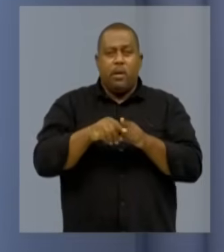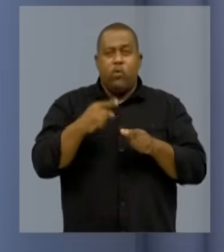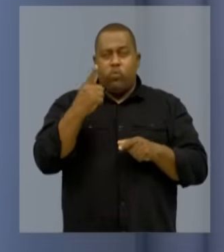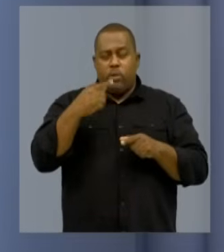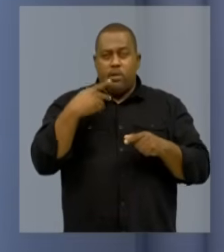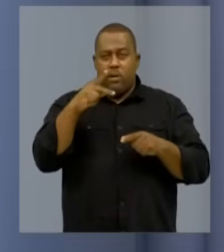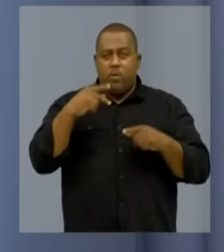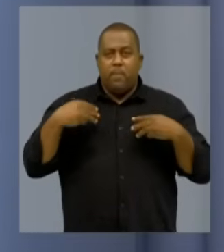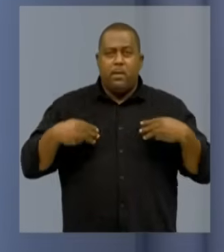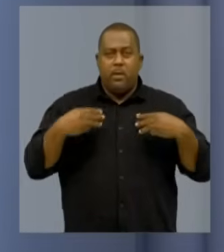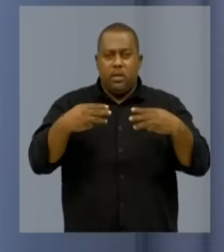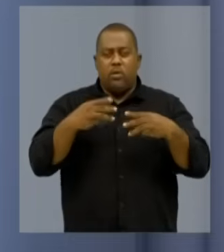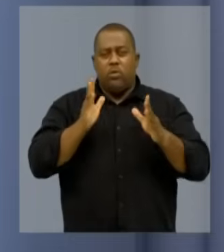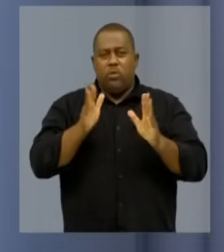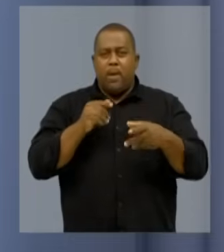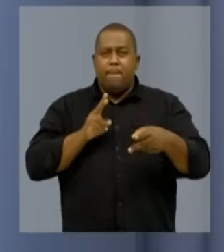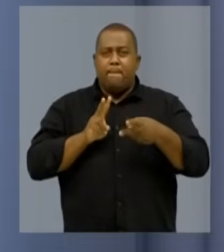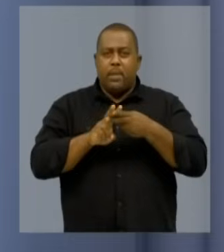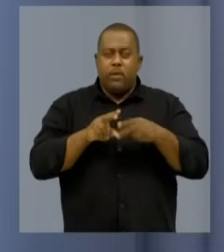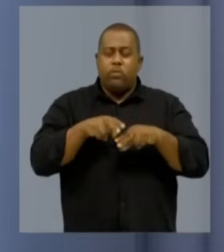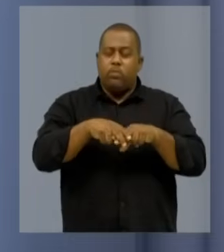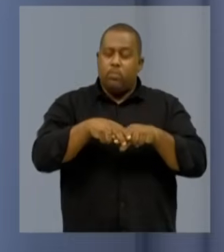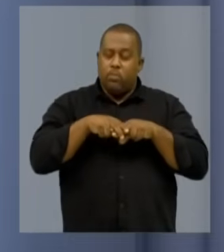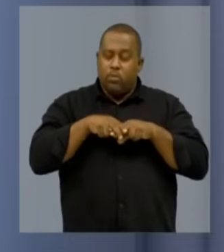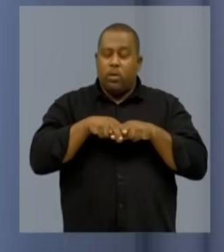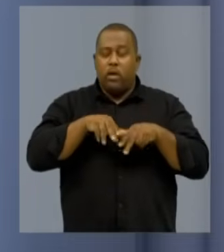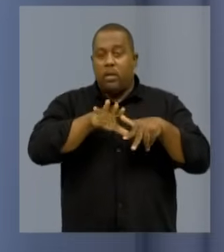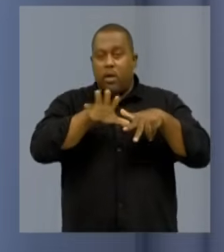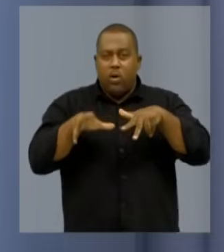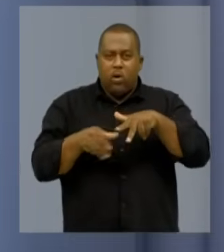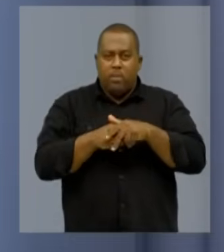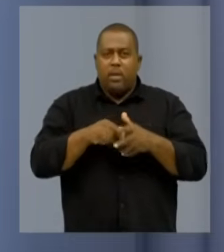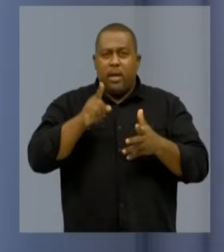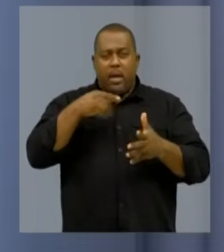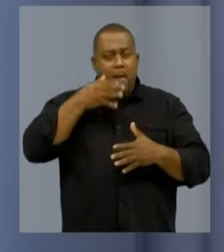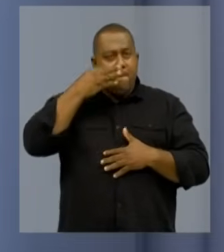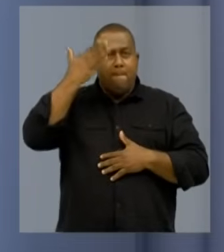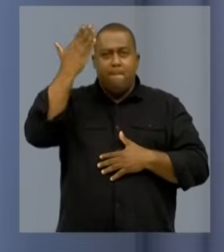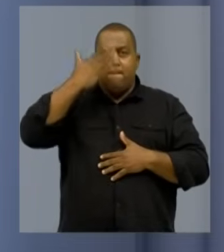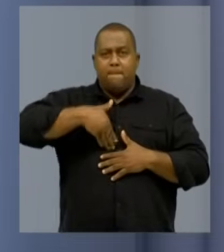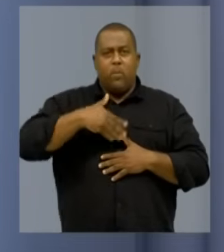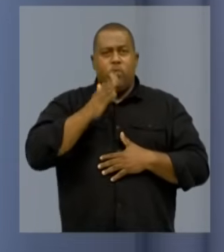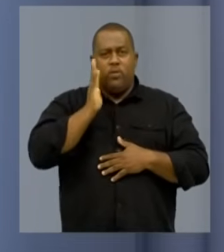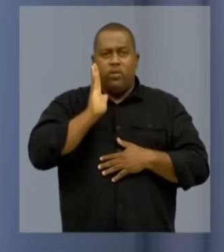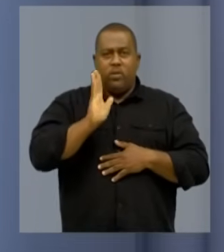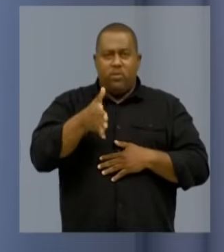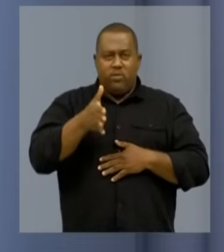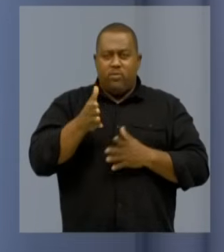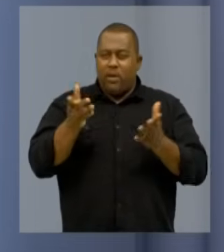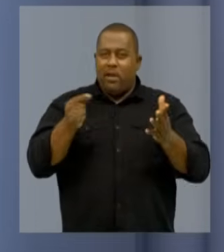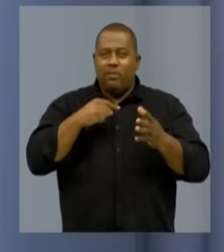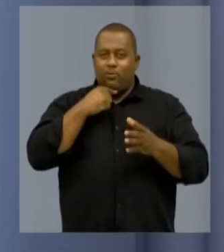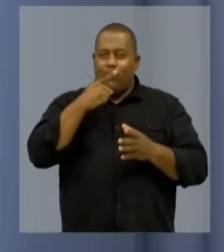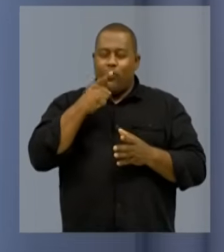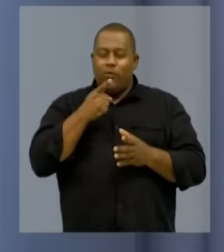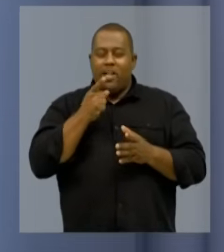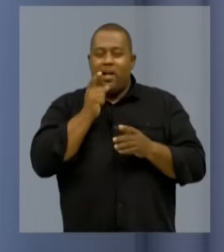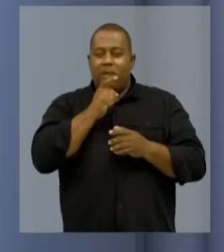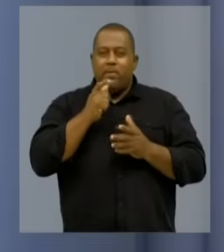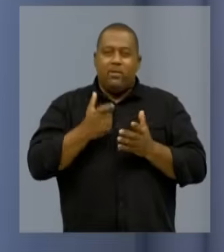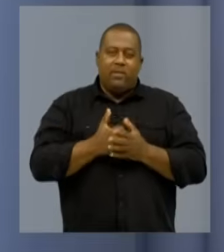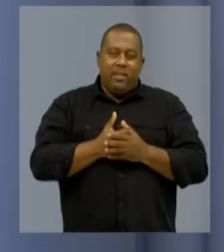foi preso por corrupção. Isso é fato notório e inquestionável. Portanto,